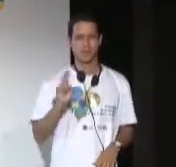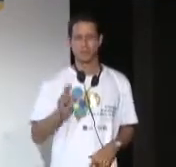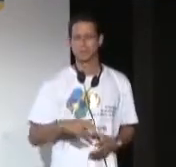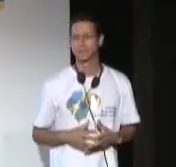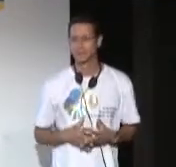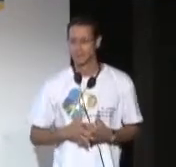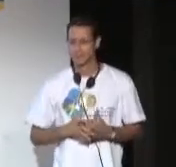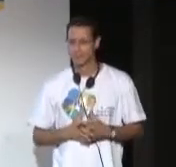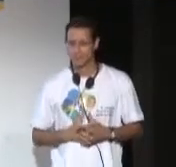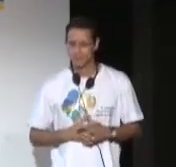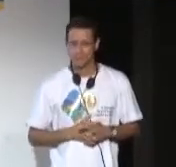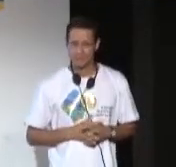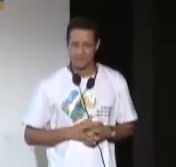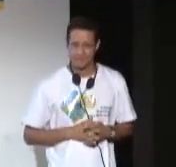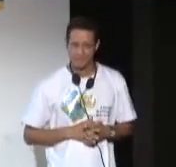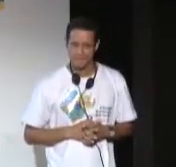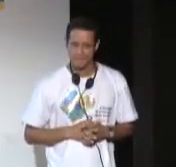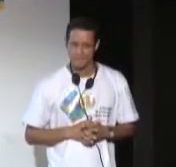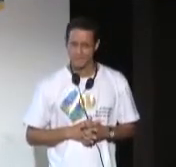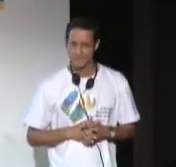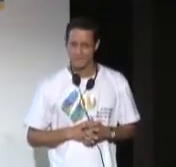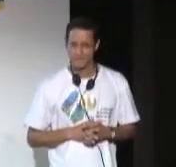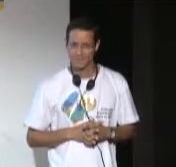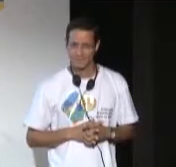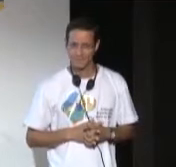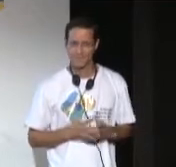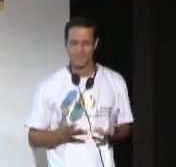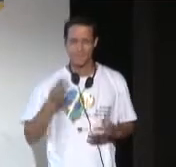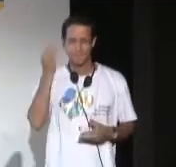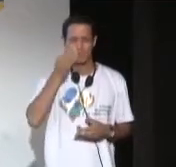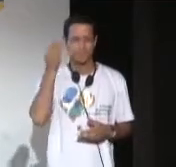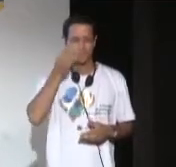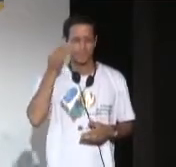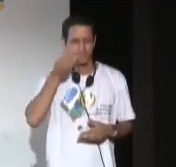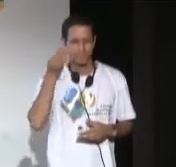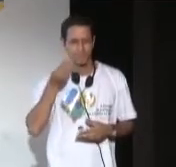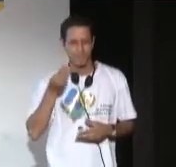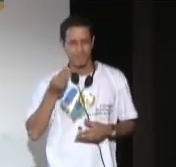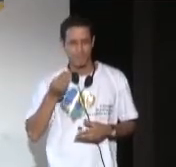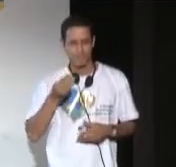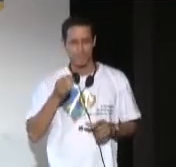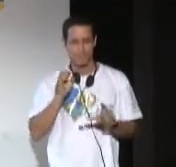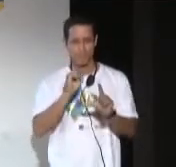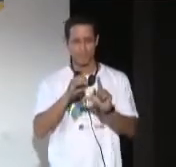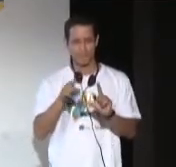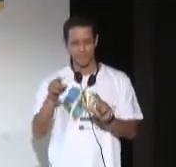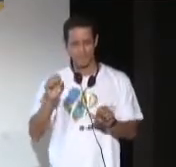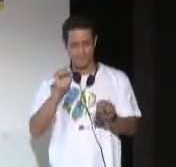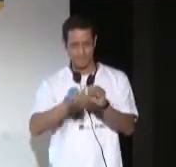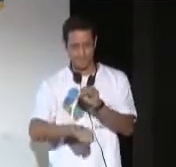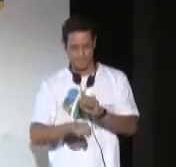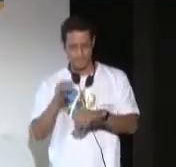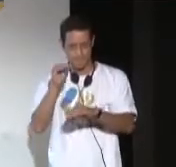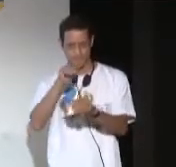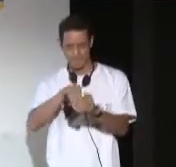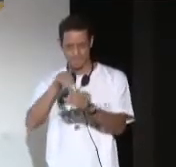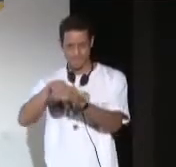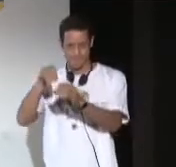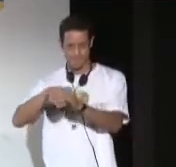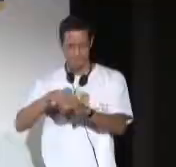é claro que a experiência do licenciando dentro das escolas,